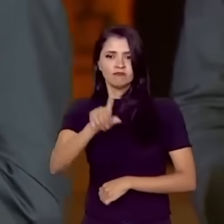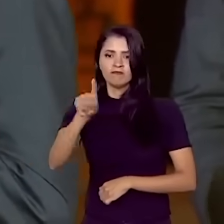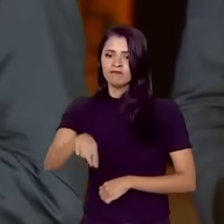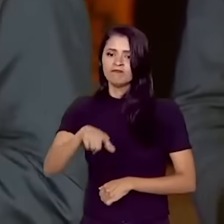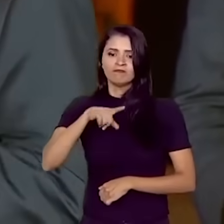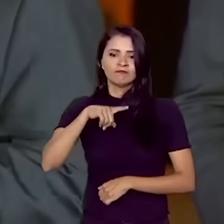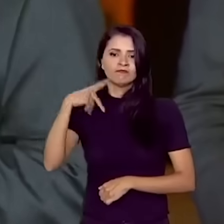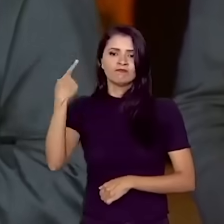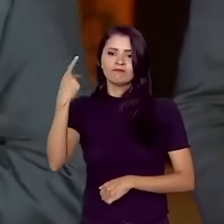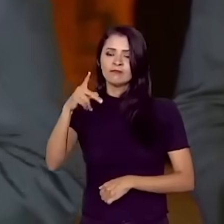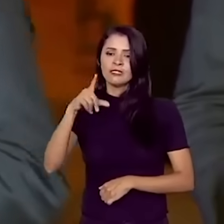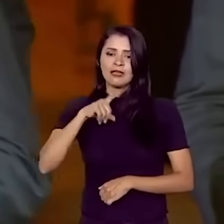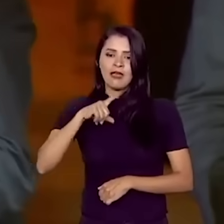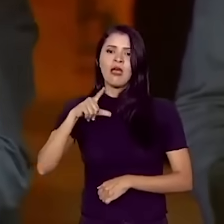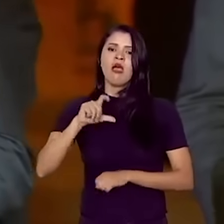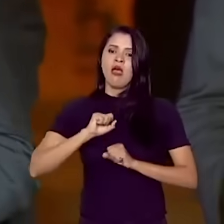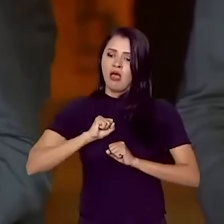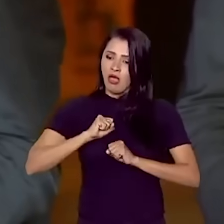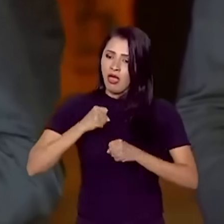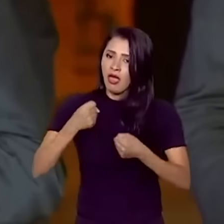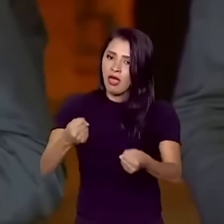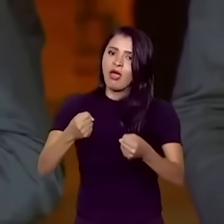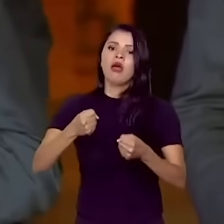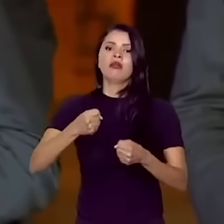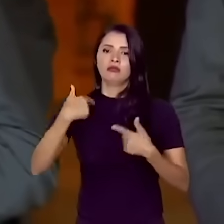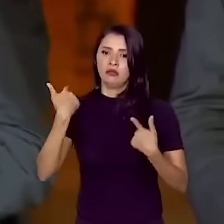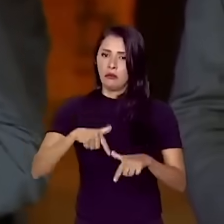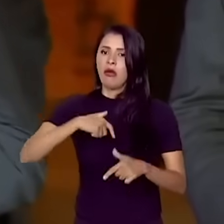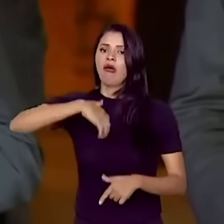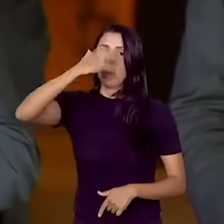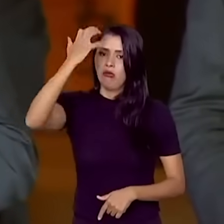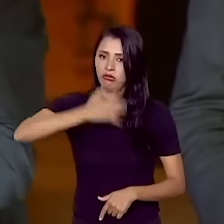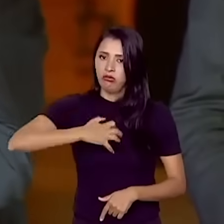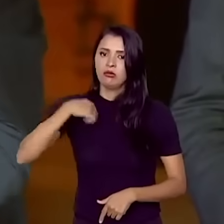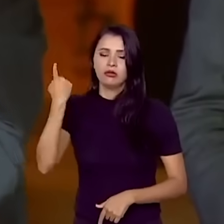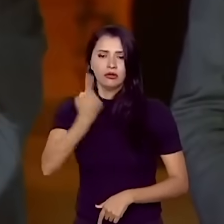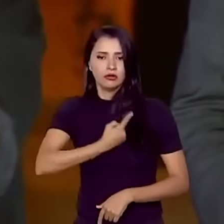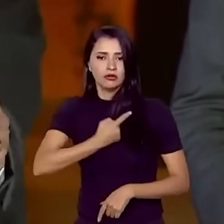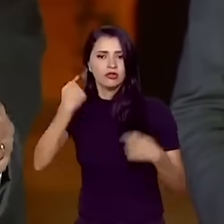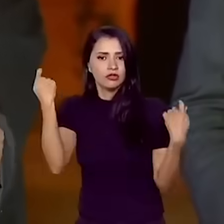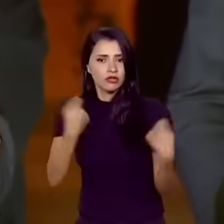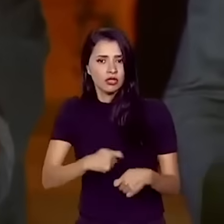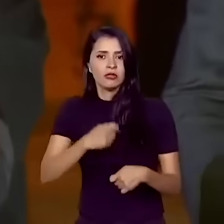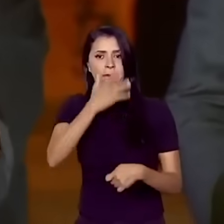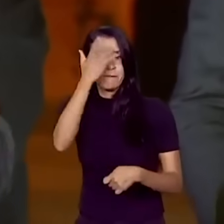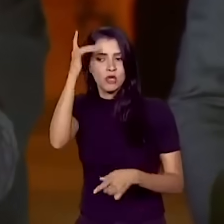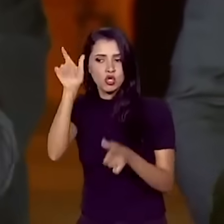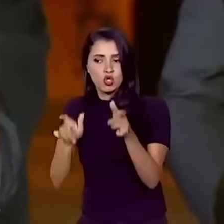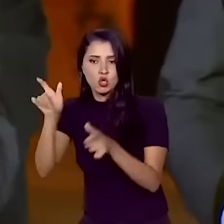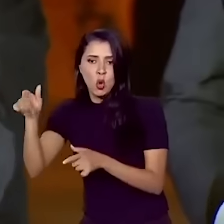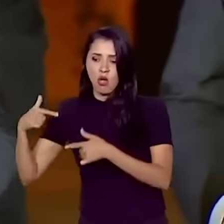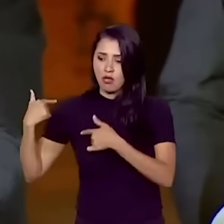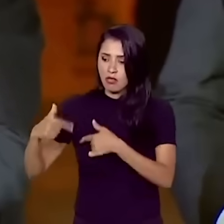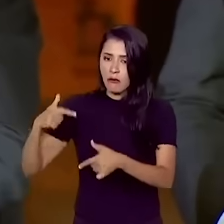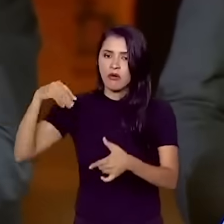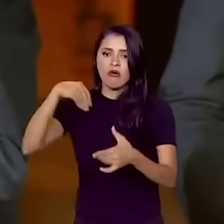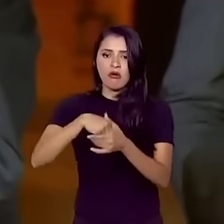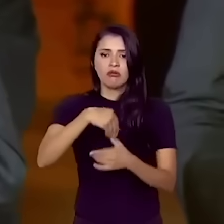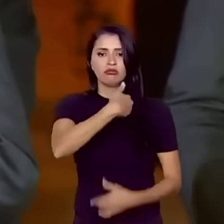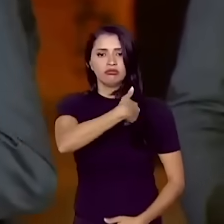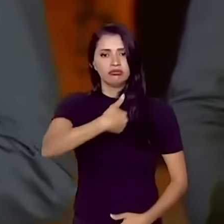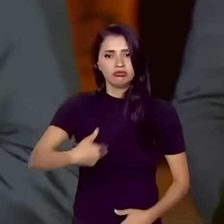coroamento de um trabalho muito sério que a gente deve a muita gente que trabalha no